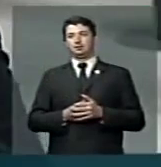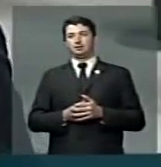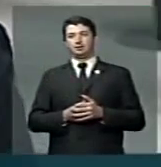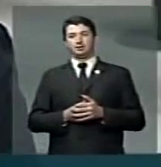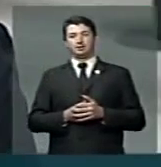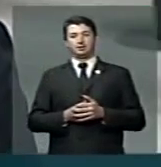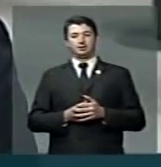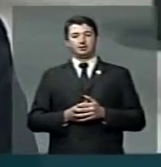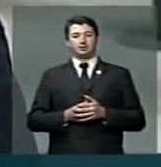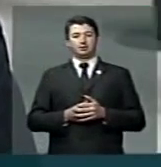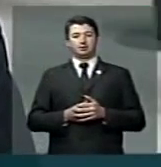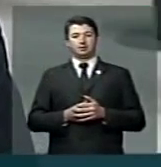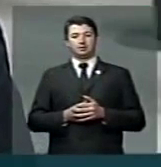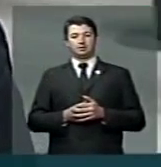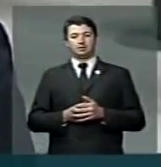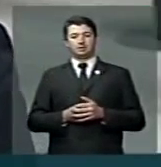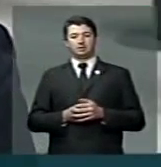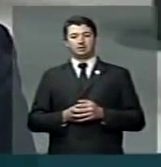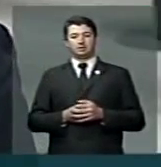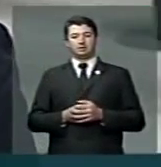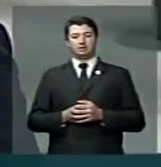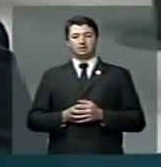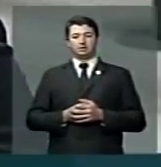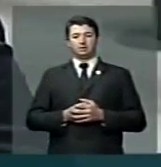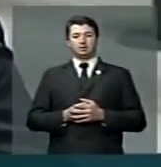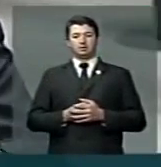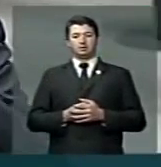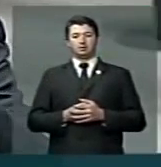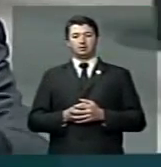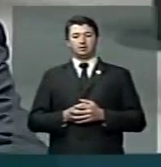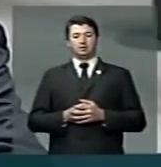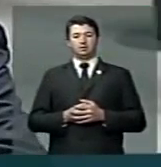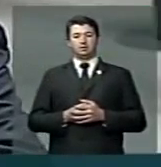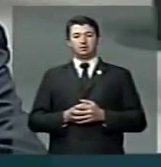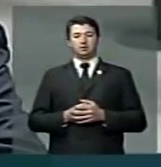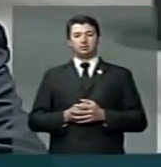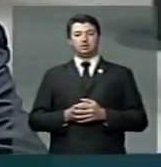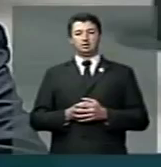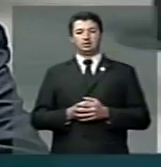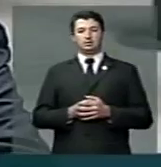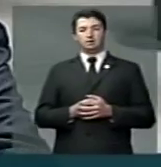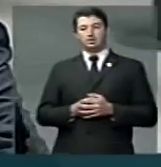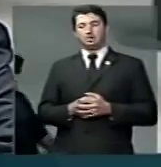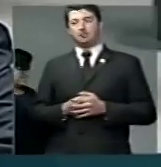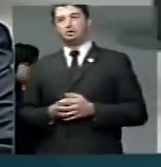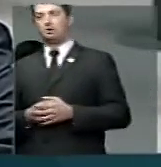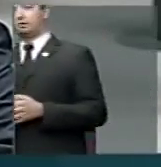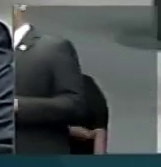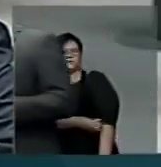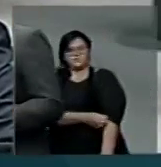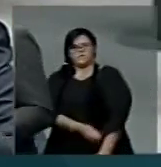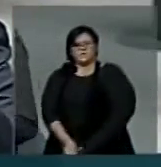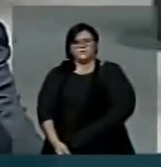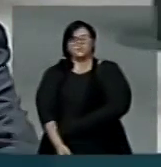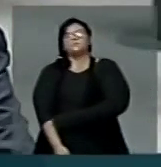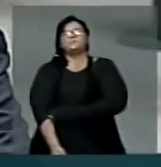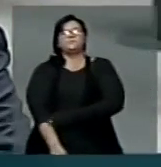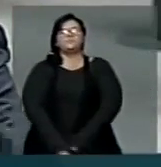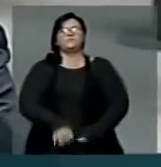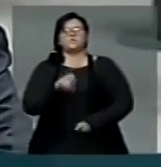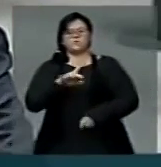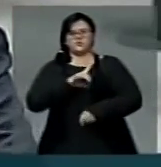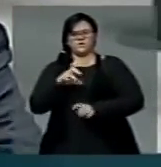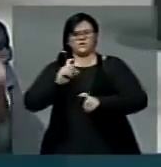comissão geral, que Vossa Excelência estava presente, que só teremos médicos no interior o dia que